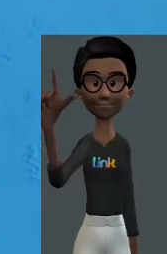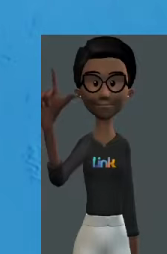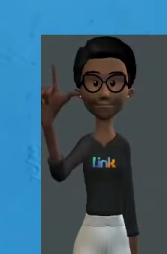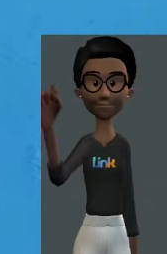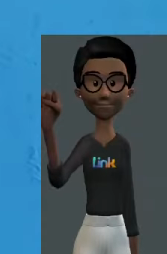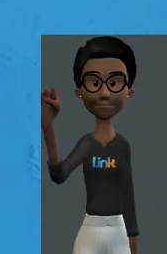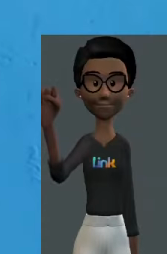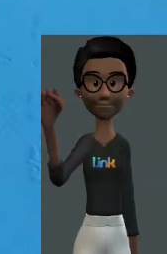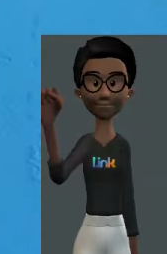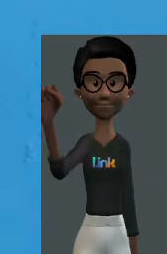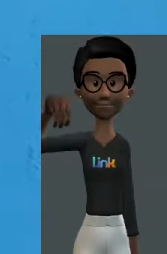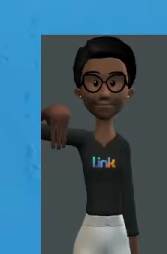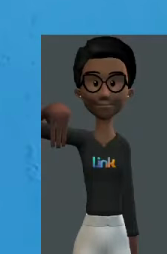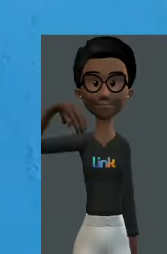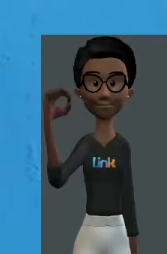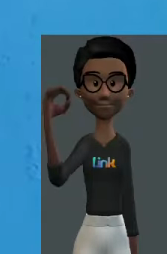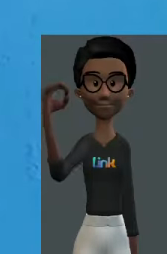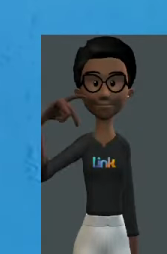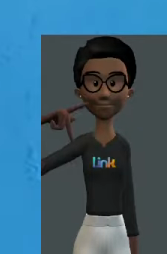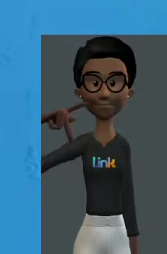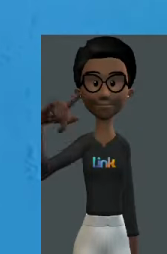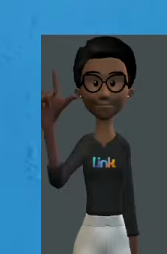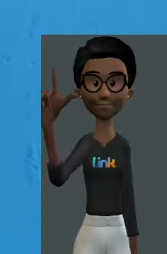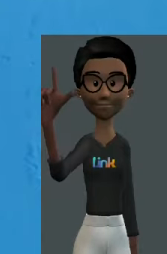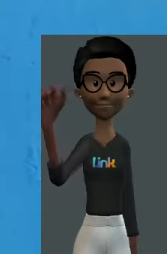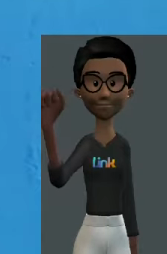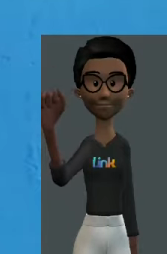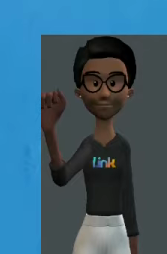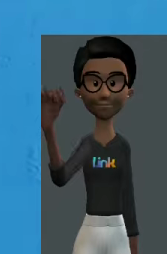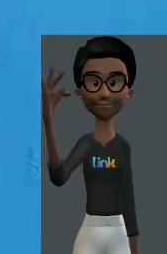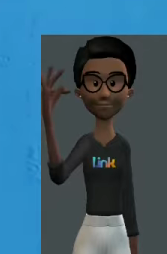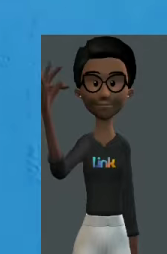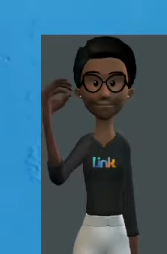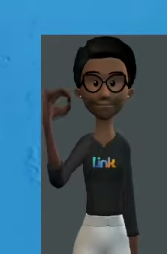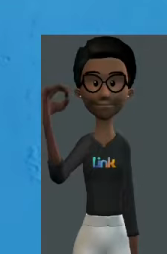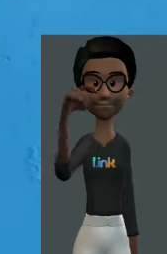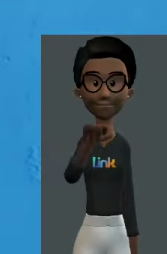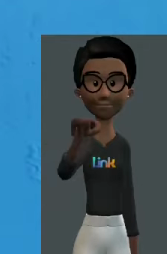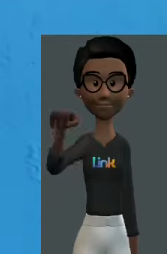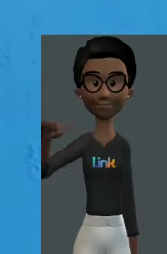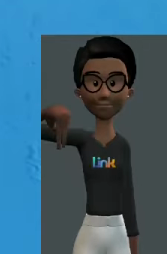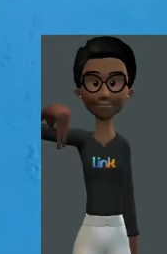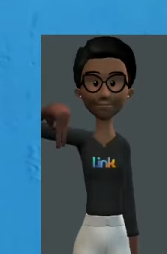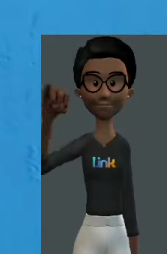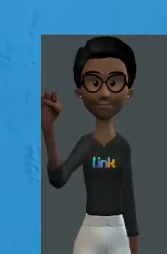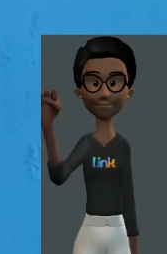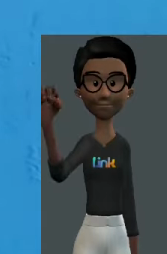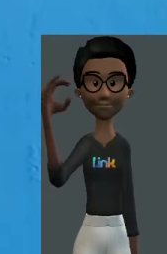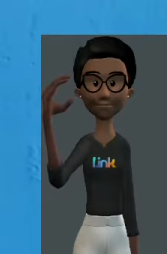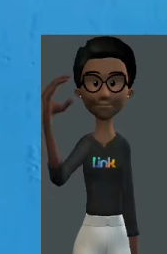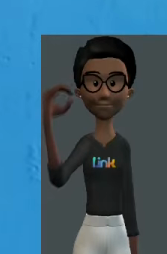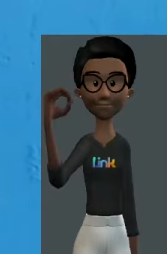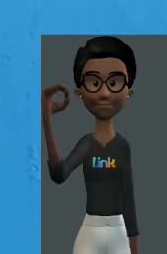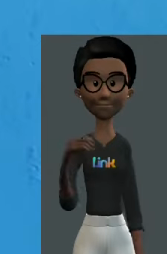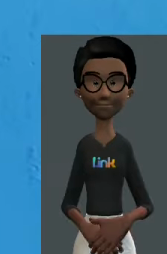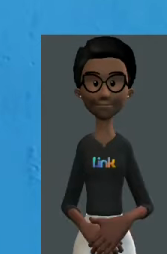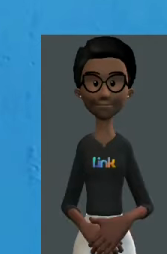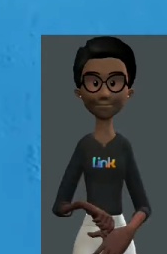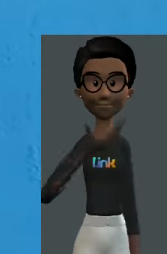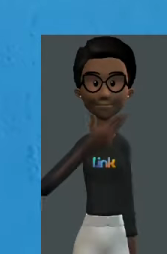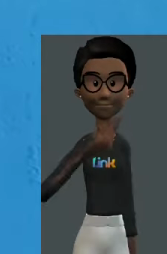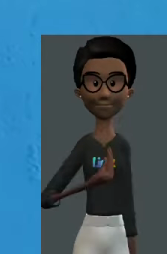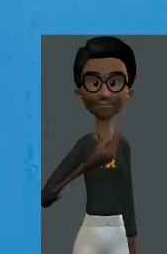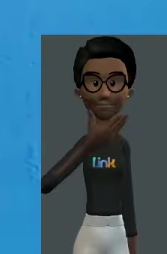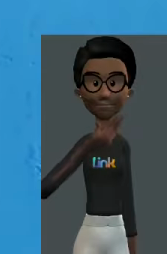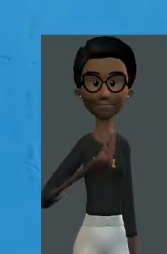ideias. Seria equivalente àquele meme lá do expectativa versus realidade, no qual você tem a ideia de fazer uma coisa,